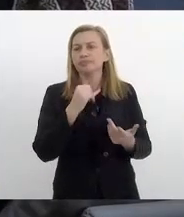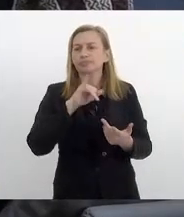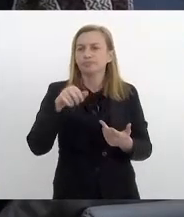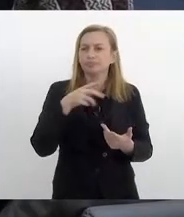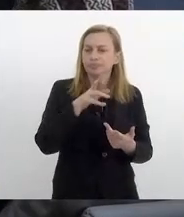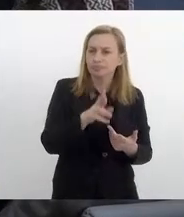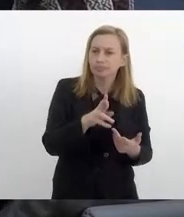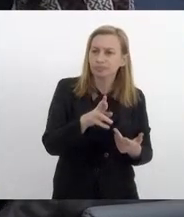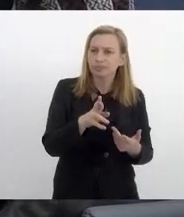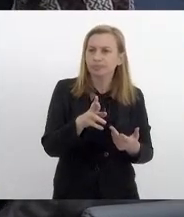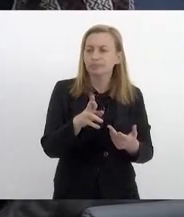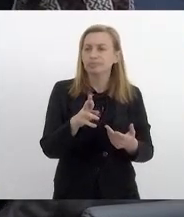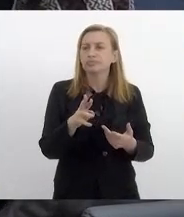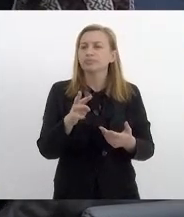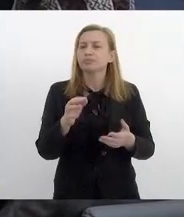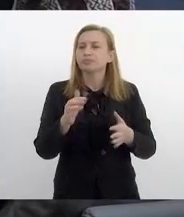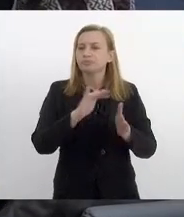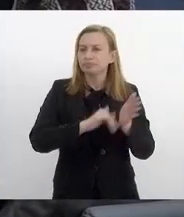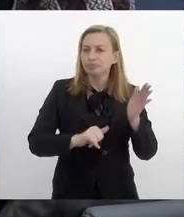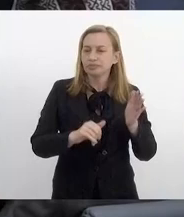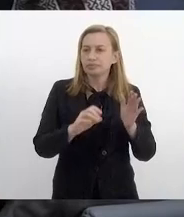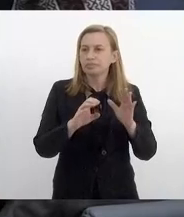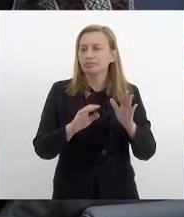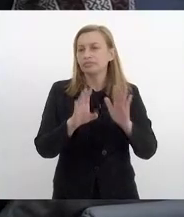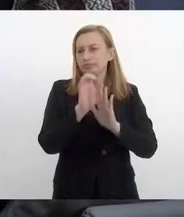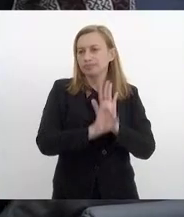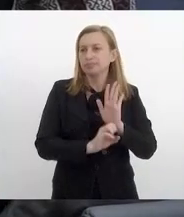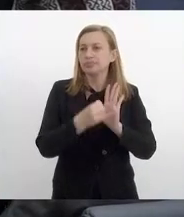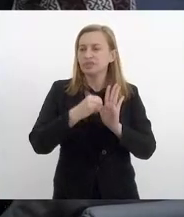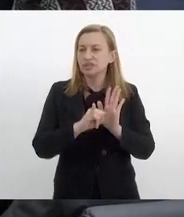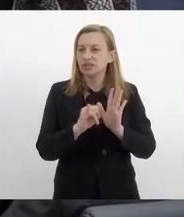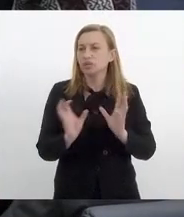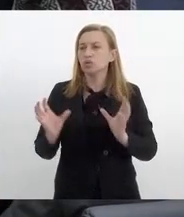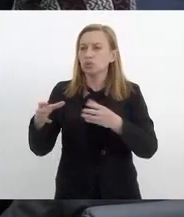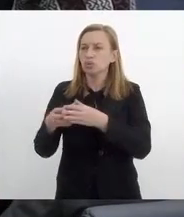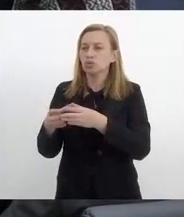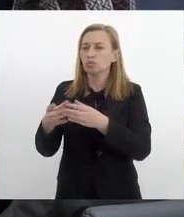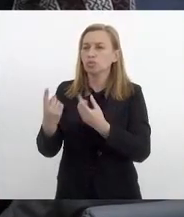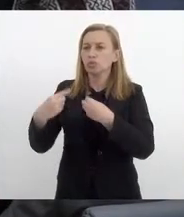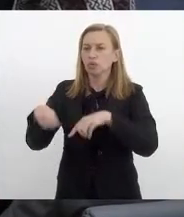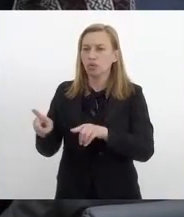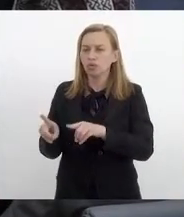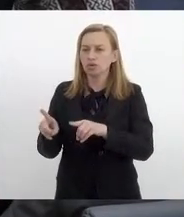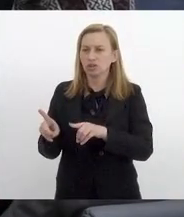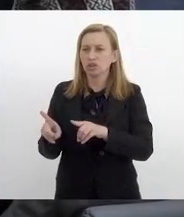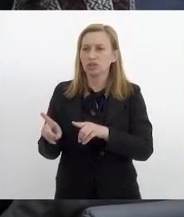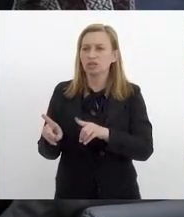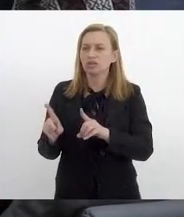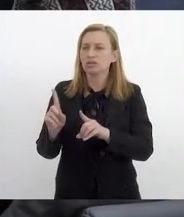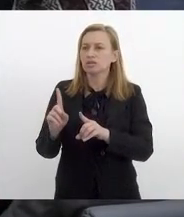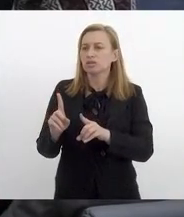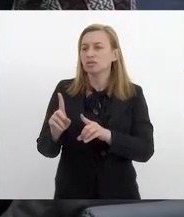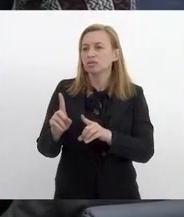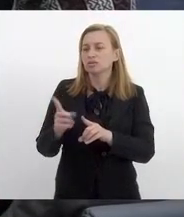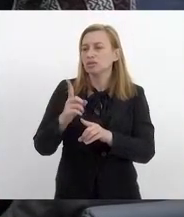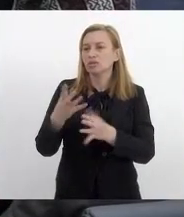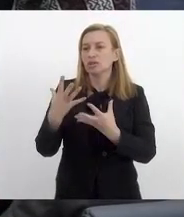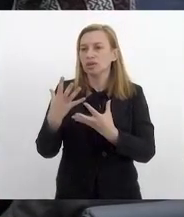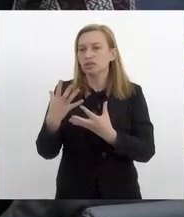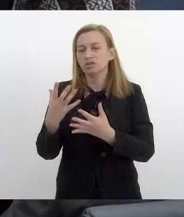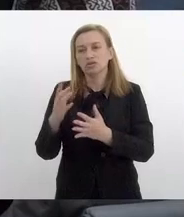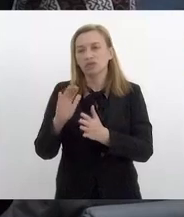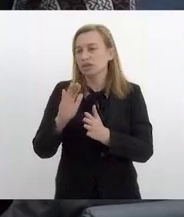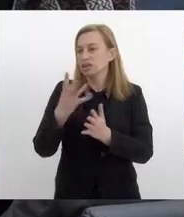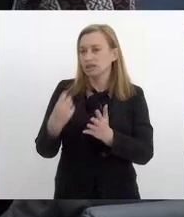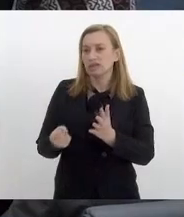Bittencourt, que retire as emendas, se a oposição assim não fizer. Eu ainda não tenho... Estou falando agora com a Casa Civil, mas lhe dou